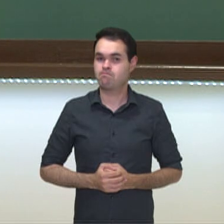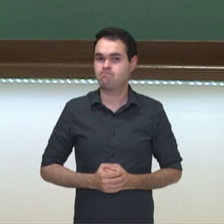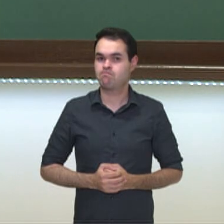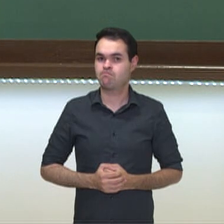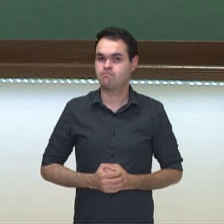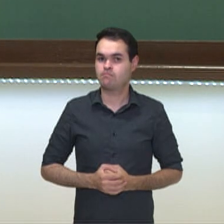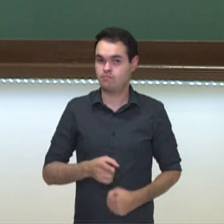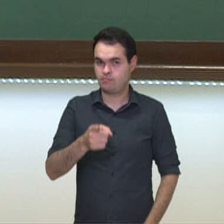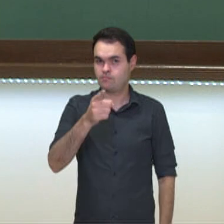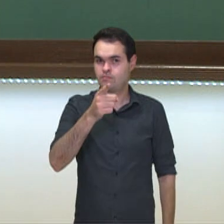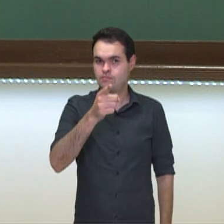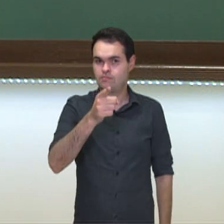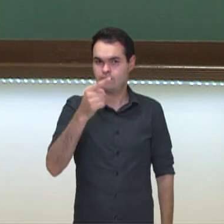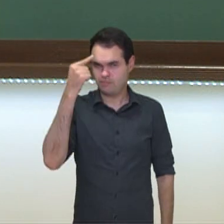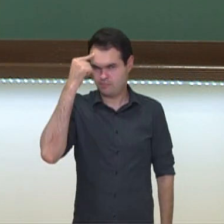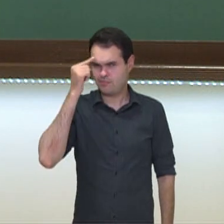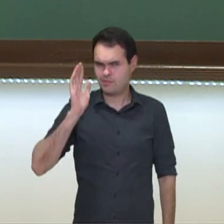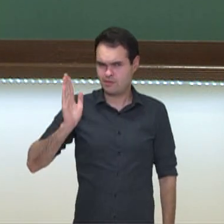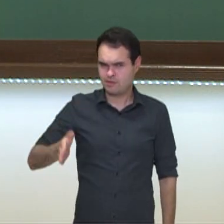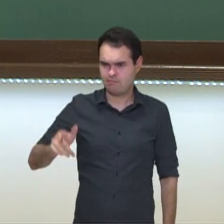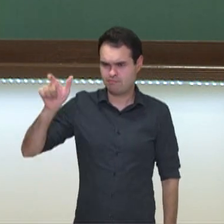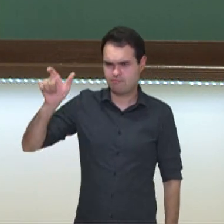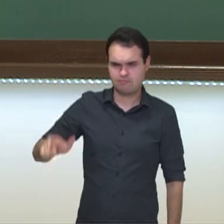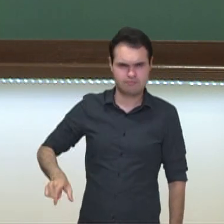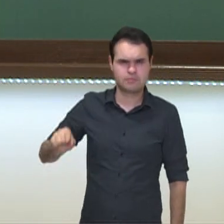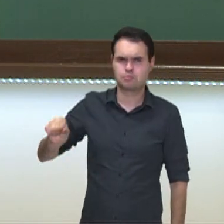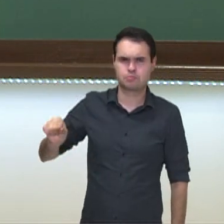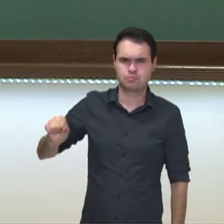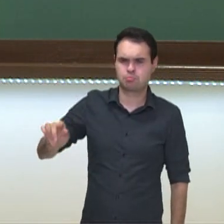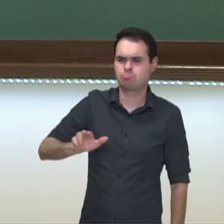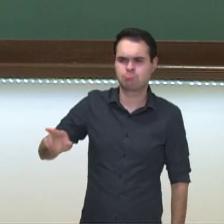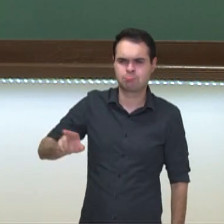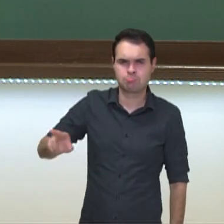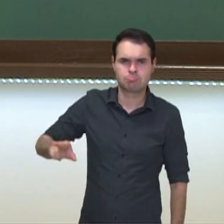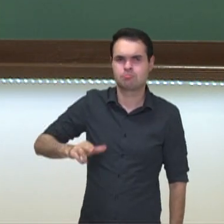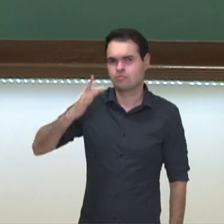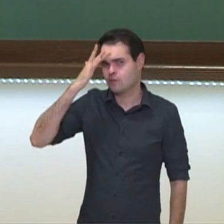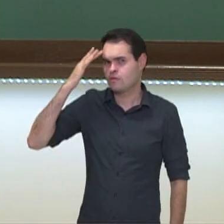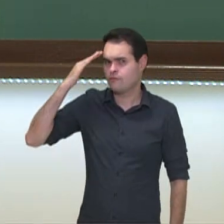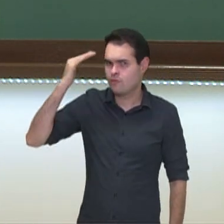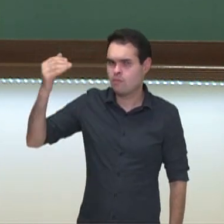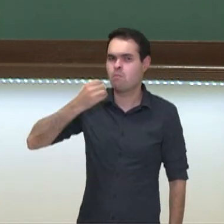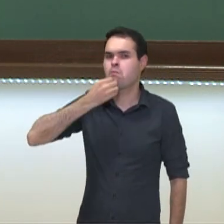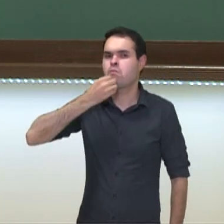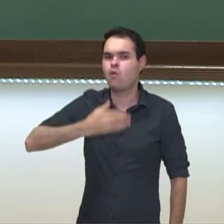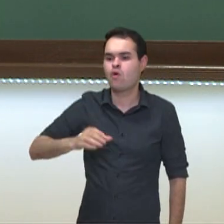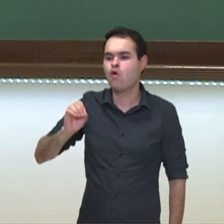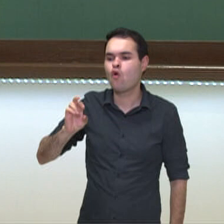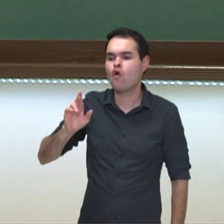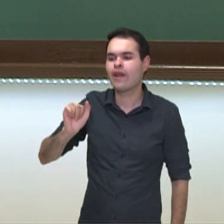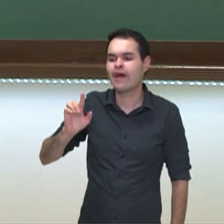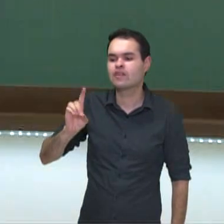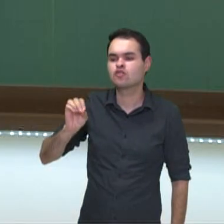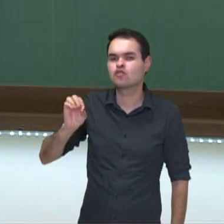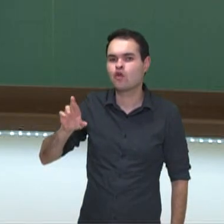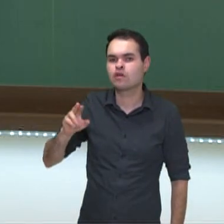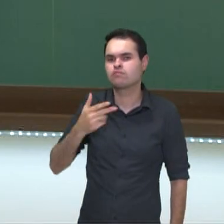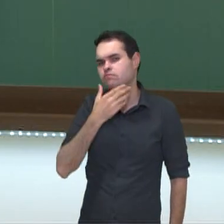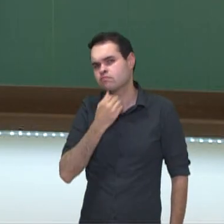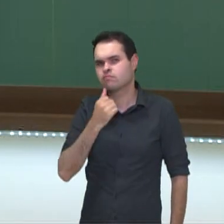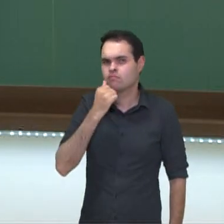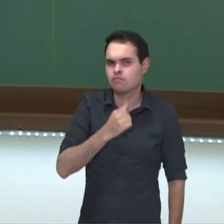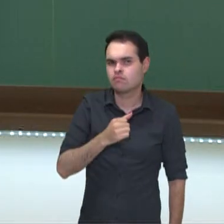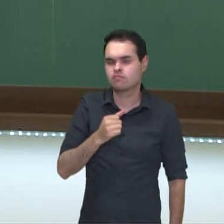E aí, pessoal, conseguiram pensar aí, tiveram alguma ideia de um bom orador, uma boa oradora? Vamos lá, claro que